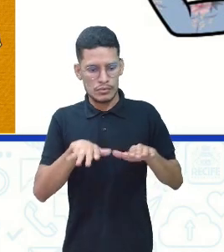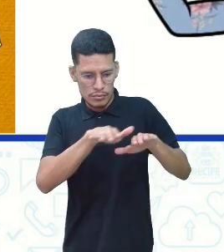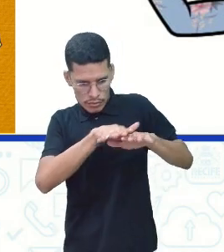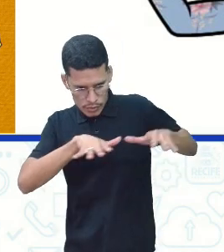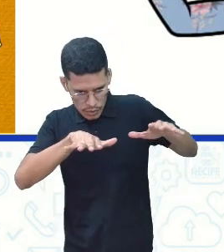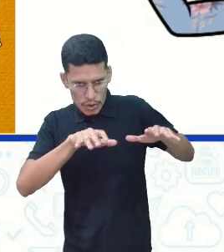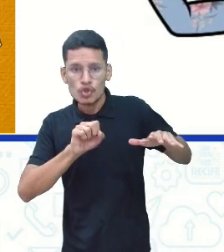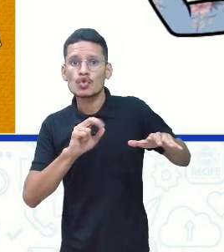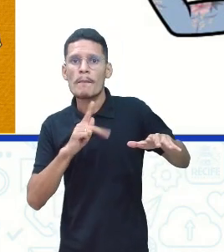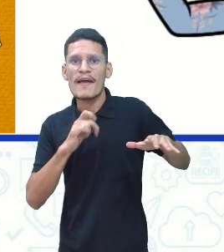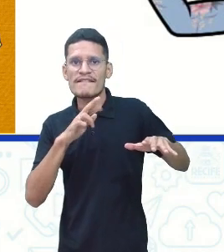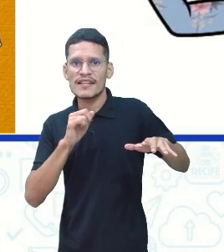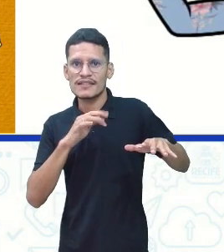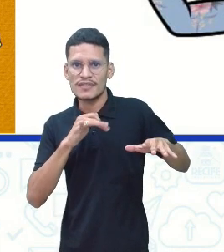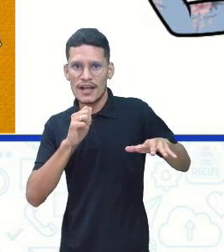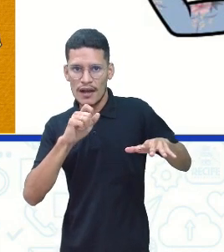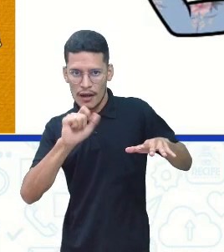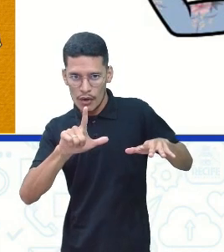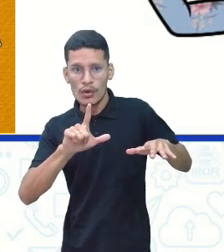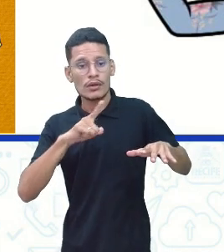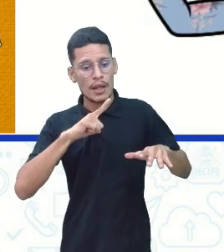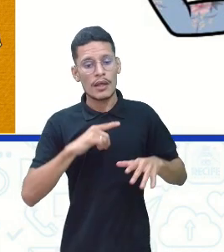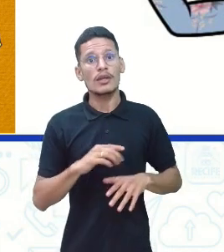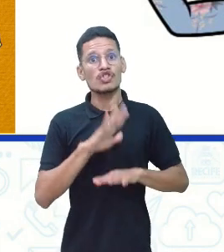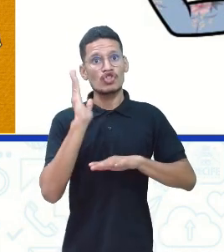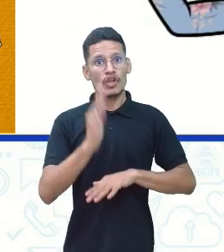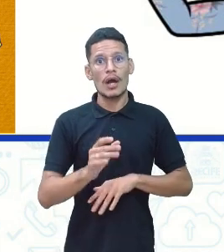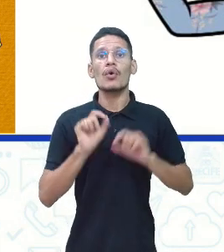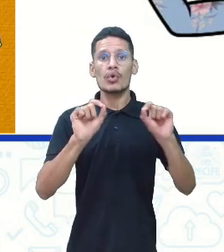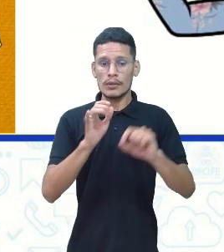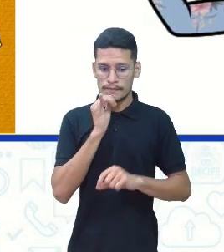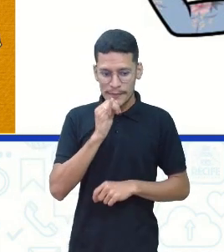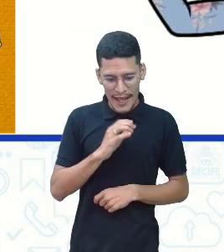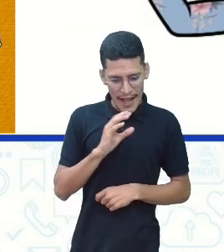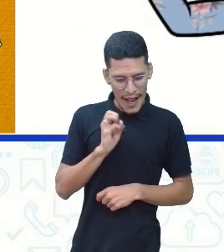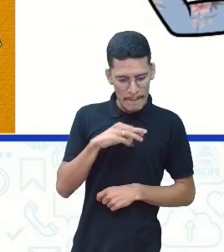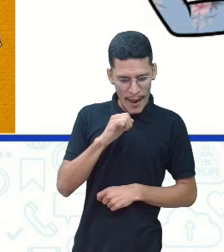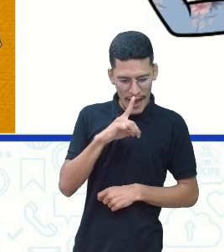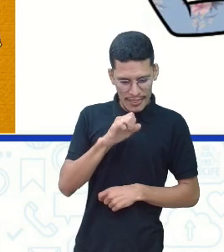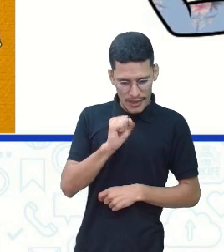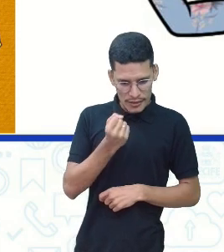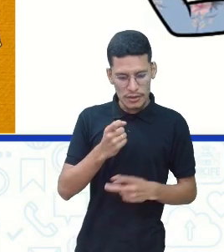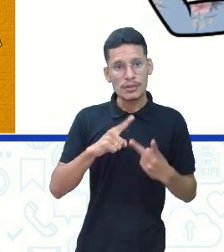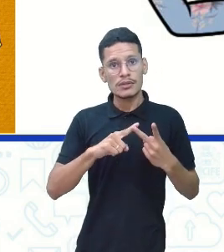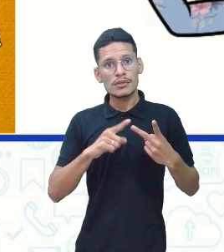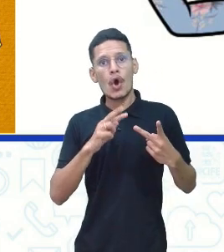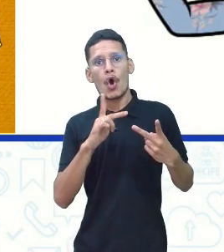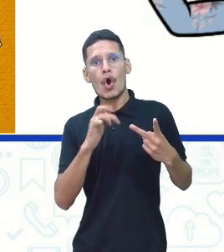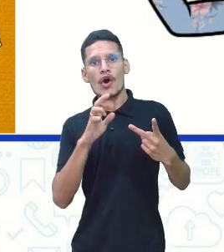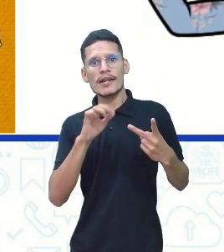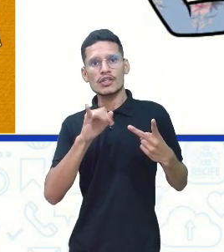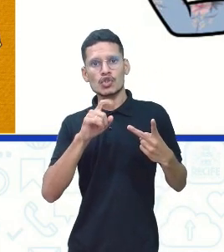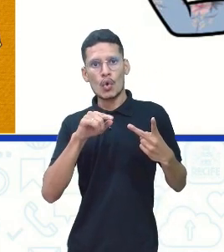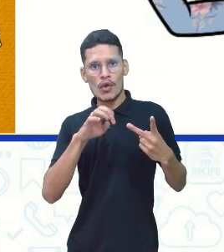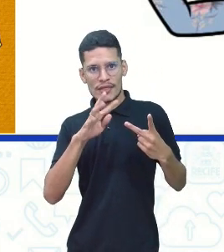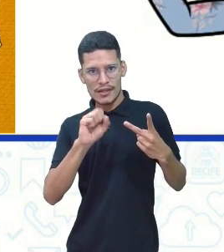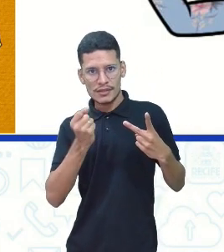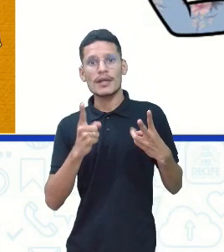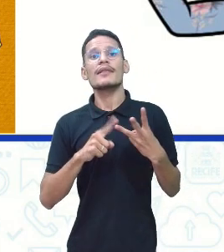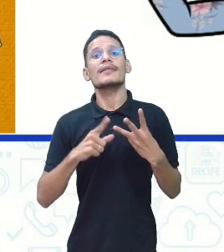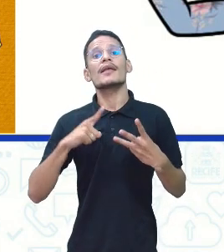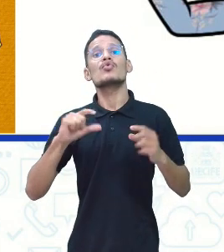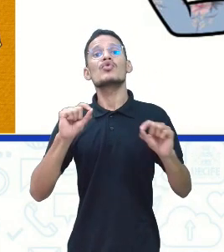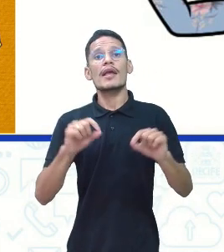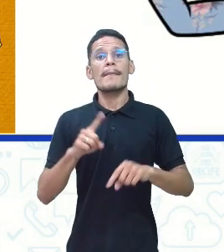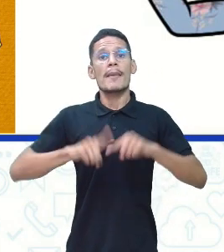planeta é formada por camadas ou horizontes, é composta por matéria orgânica, ar, água e minerais. A